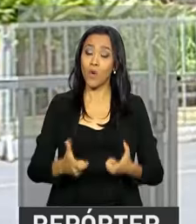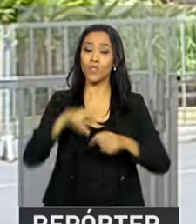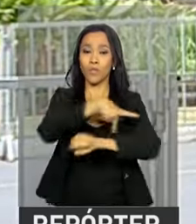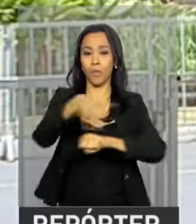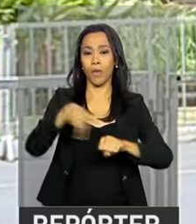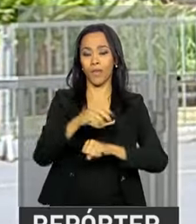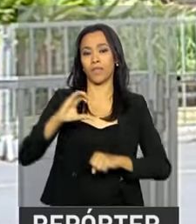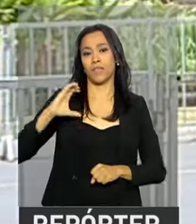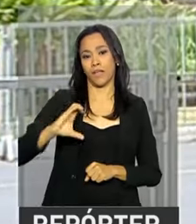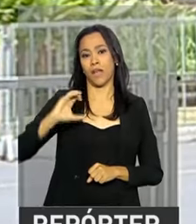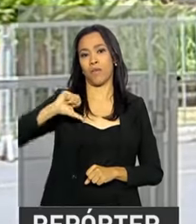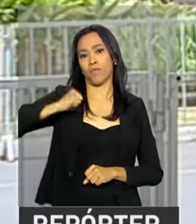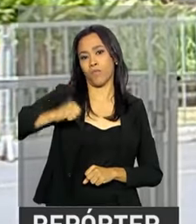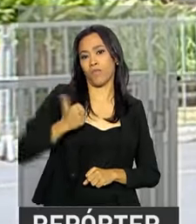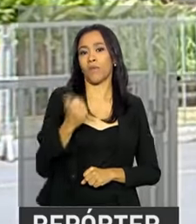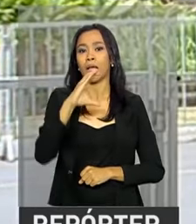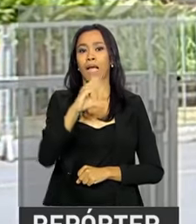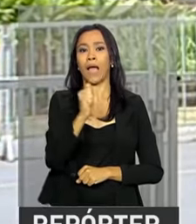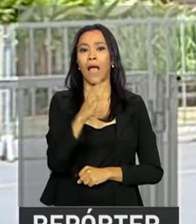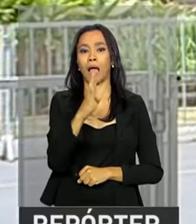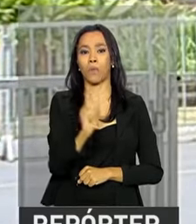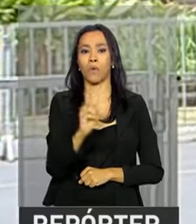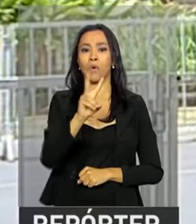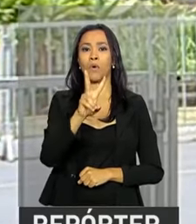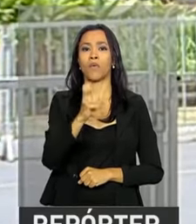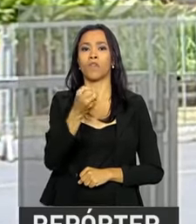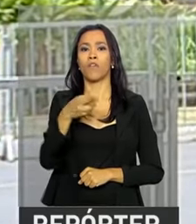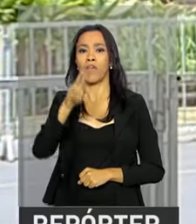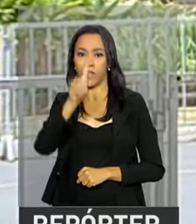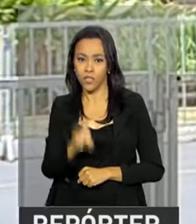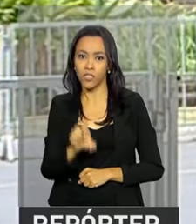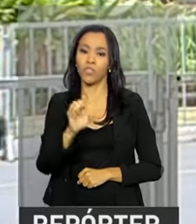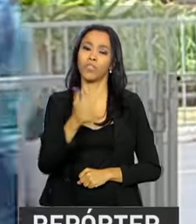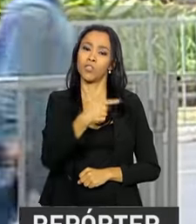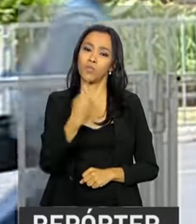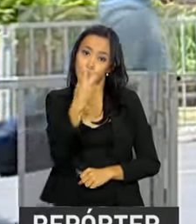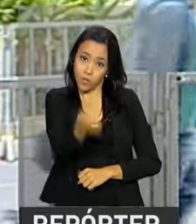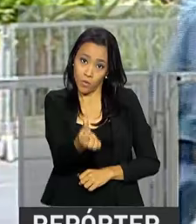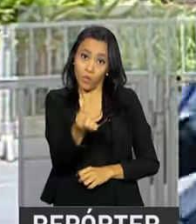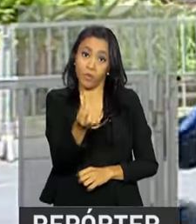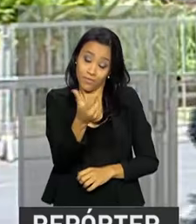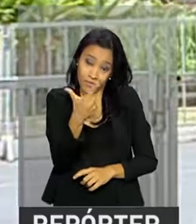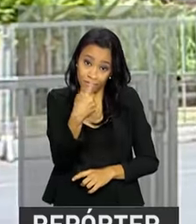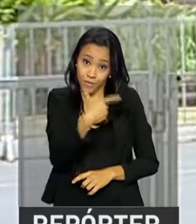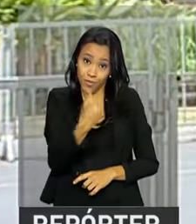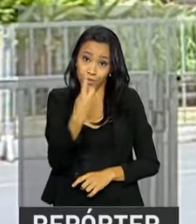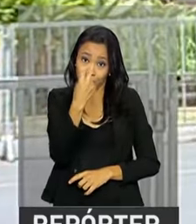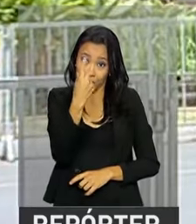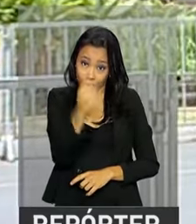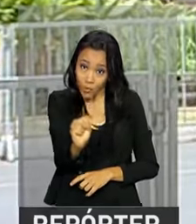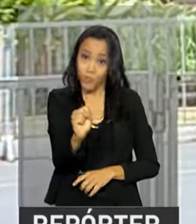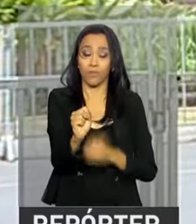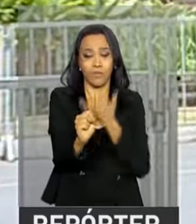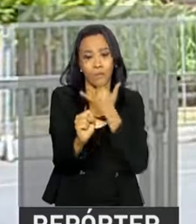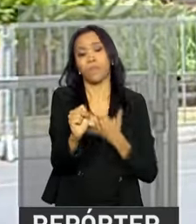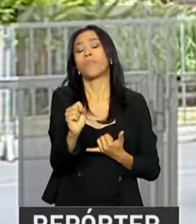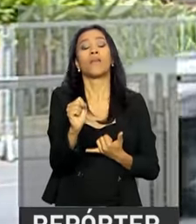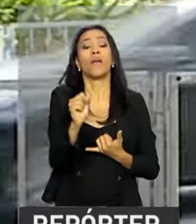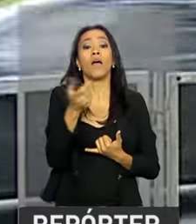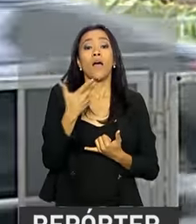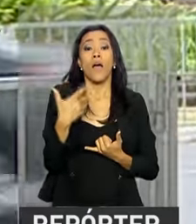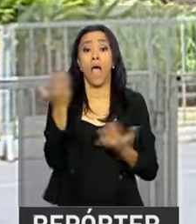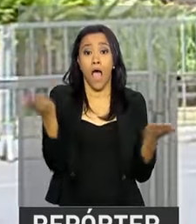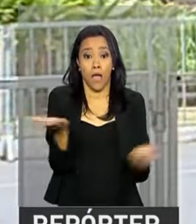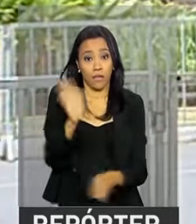Verde em 2018 bom a conferência terminou por aqui mas à tarde a a agenda do presidente